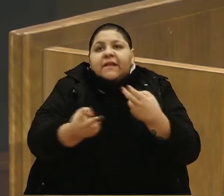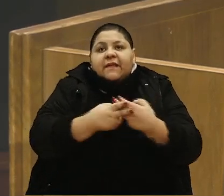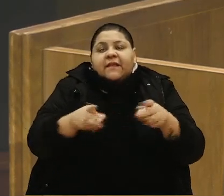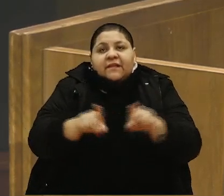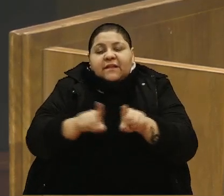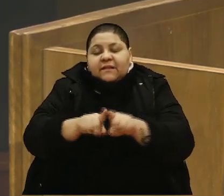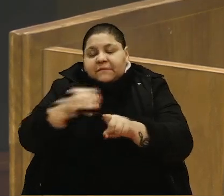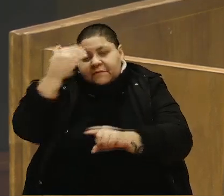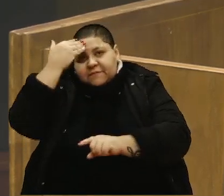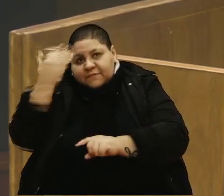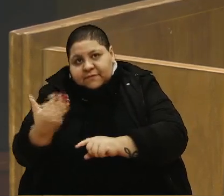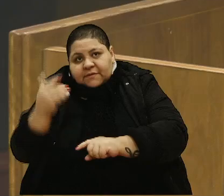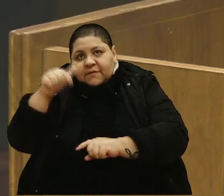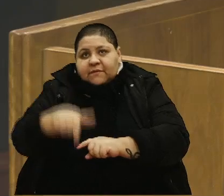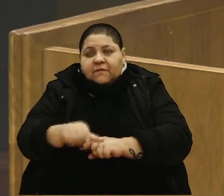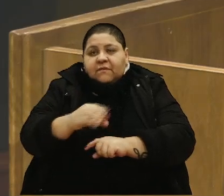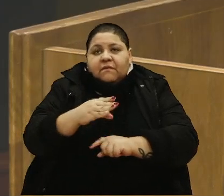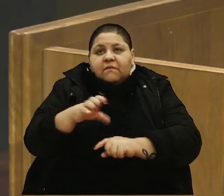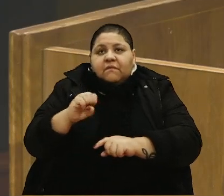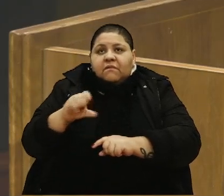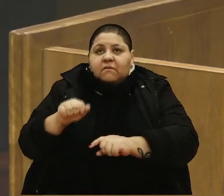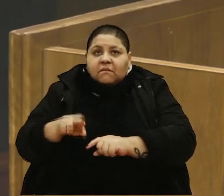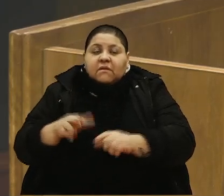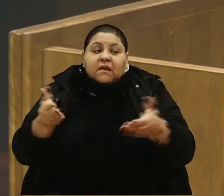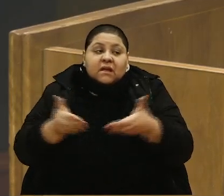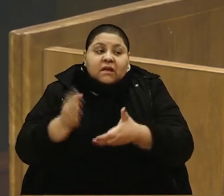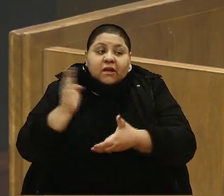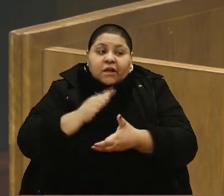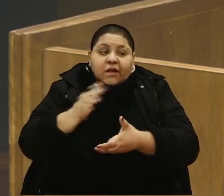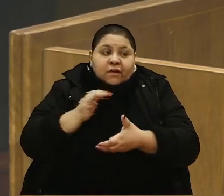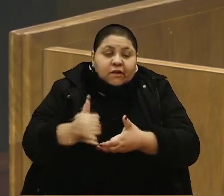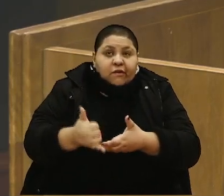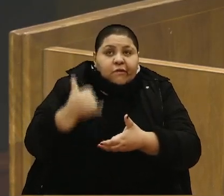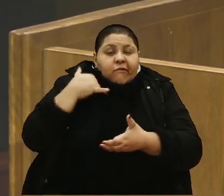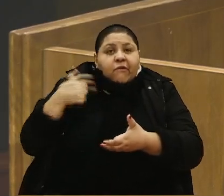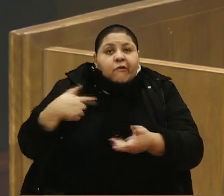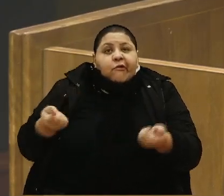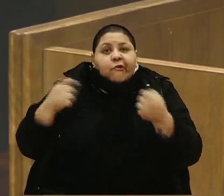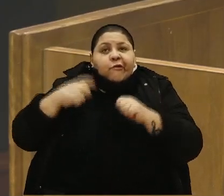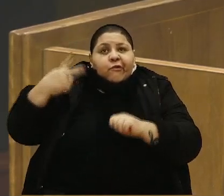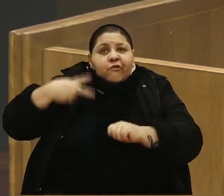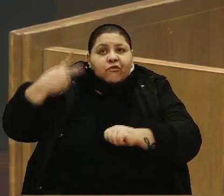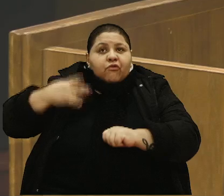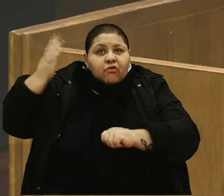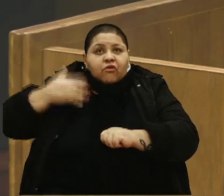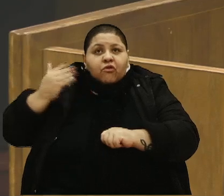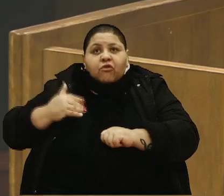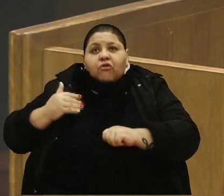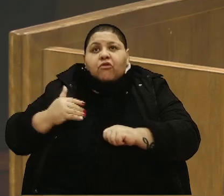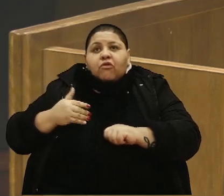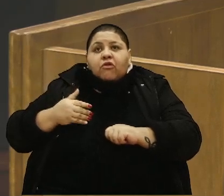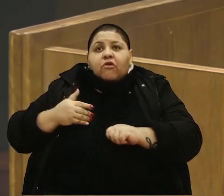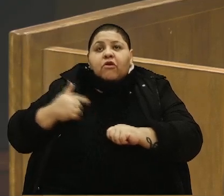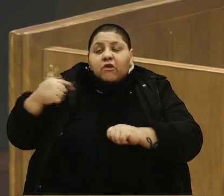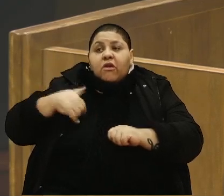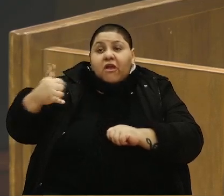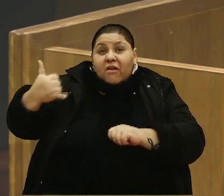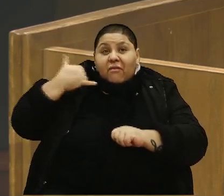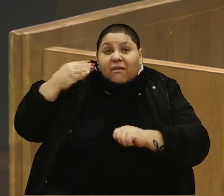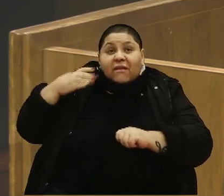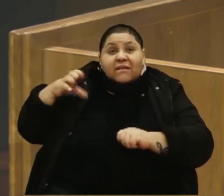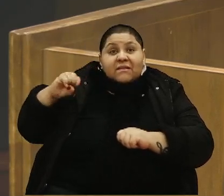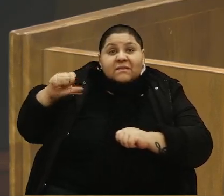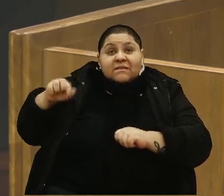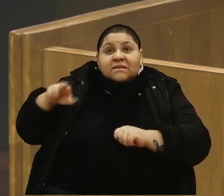meu agradecimento aqui ao César, que de imediato, quando eu liguei, que eu precisei, vereador Dai, porque eu vou seguindo a cadeia de comando, eu liguei para o César da